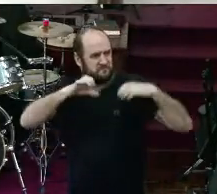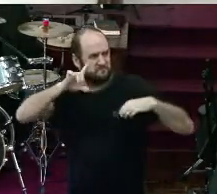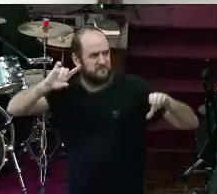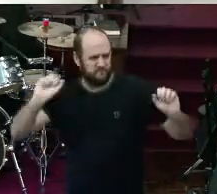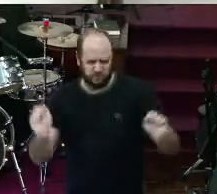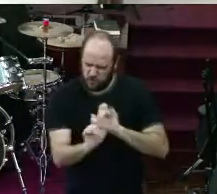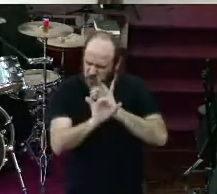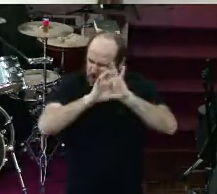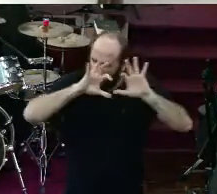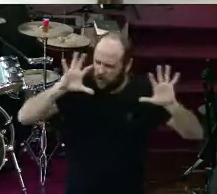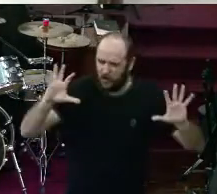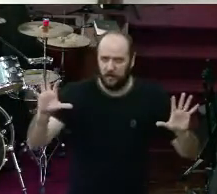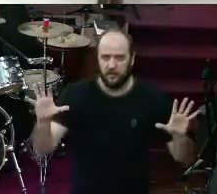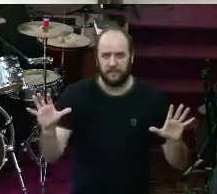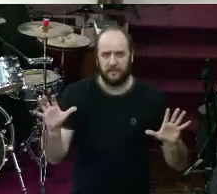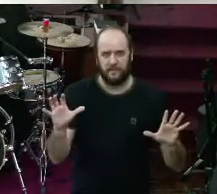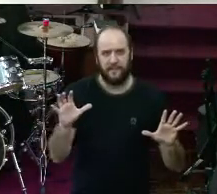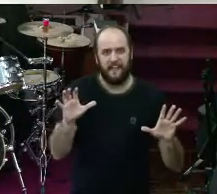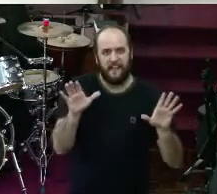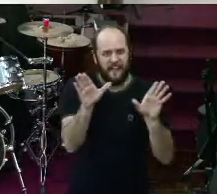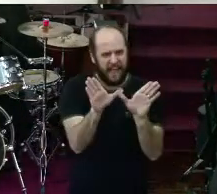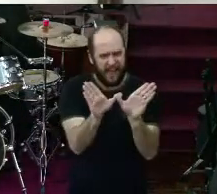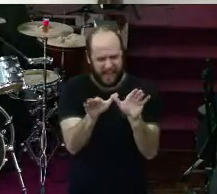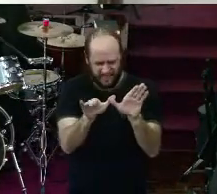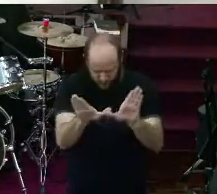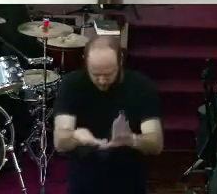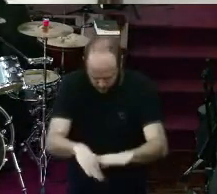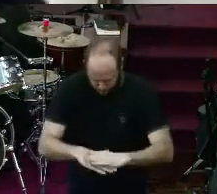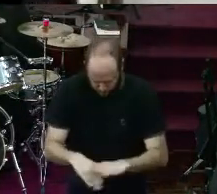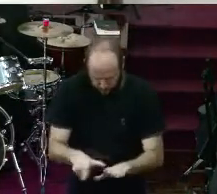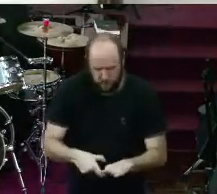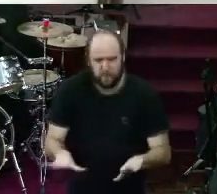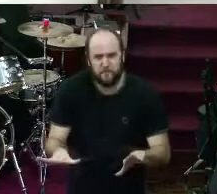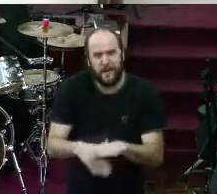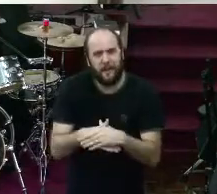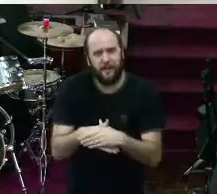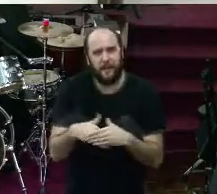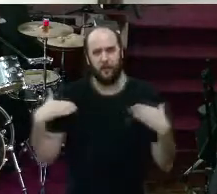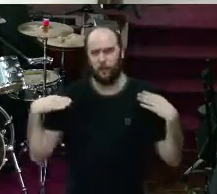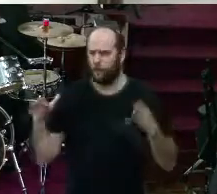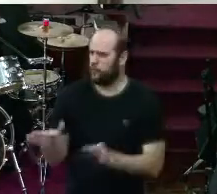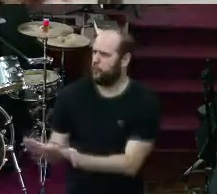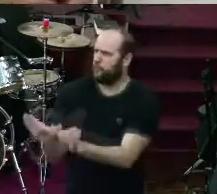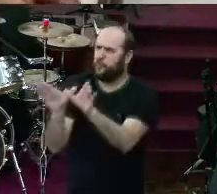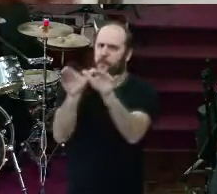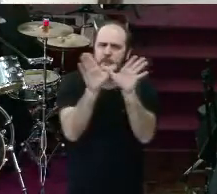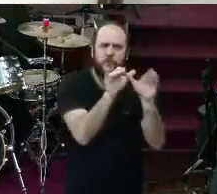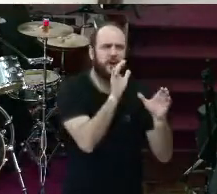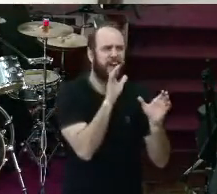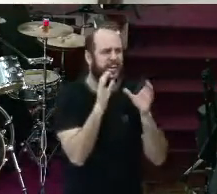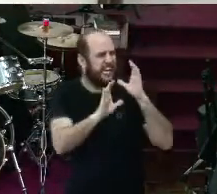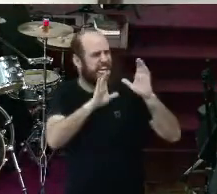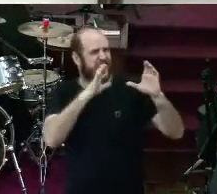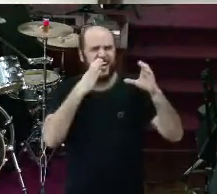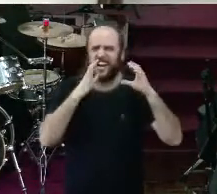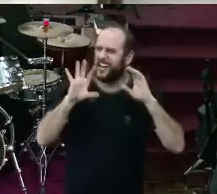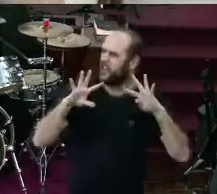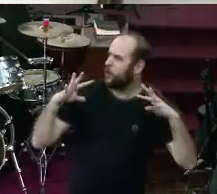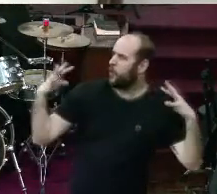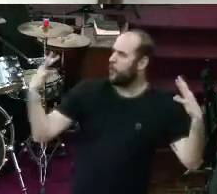asas eles cobriam os pés, e com 2 asas eles voavam. Mas eles cantavam um para si, como se fosse ali um